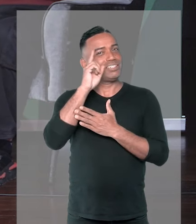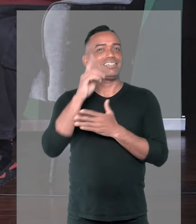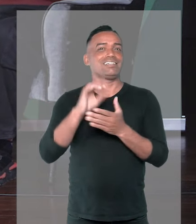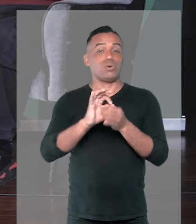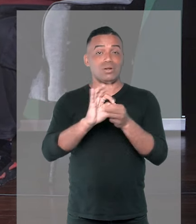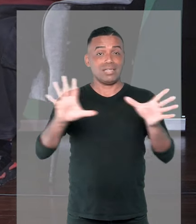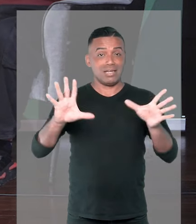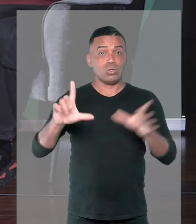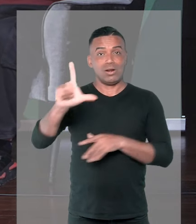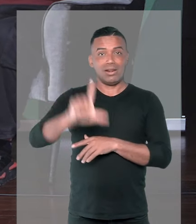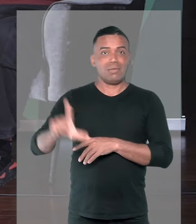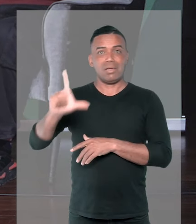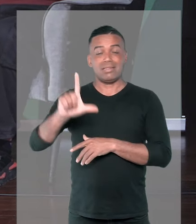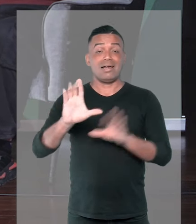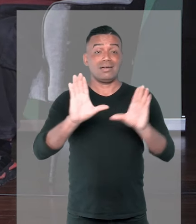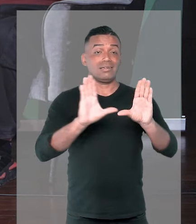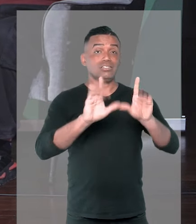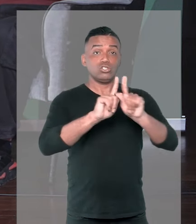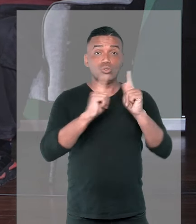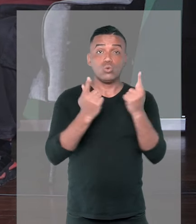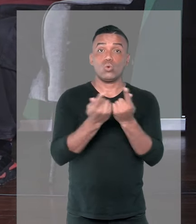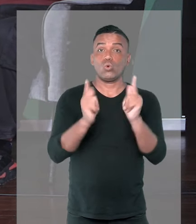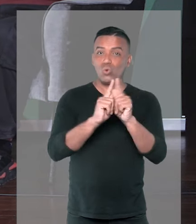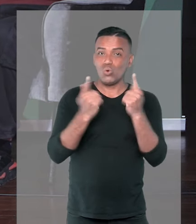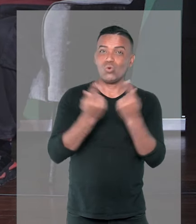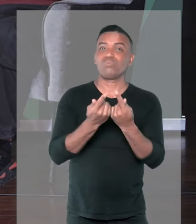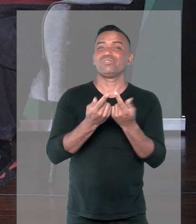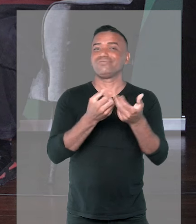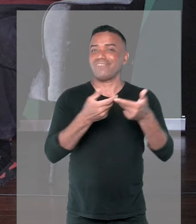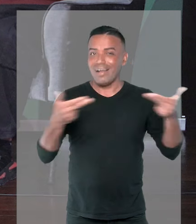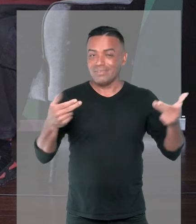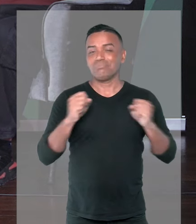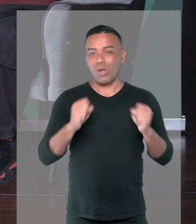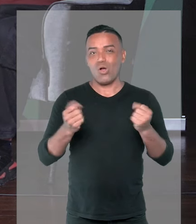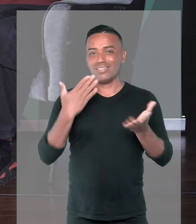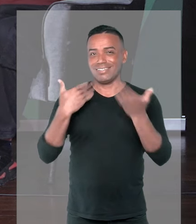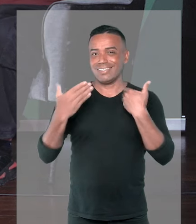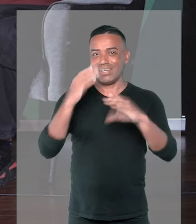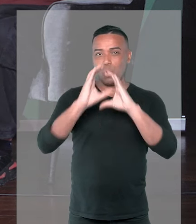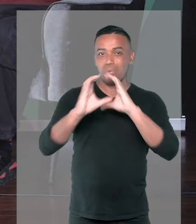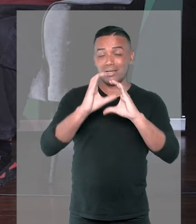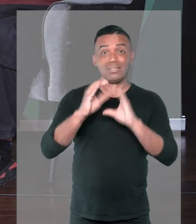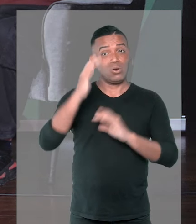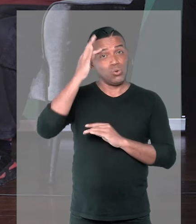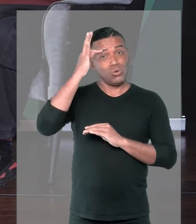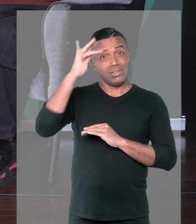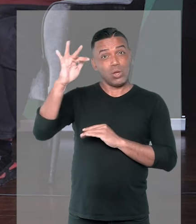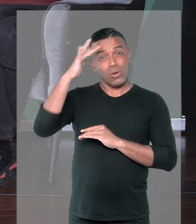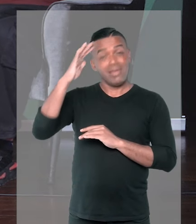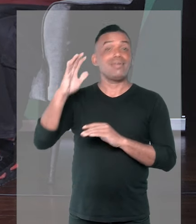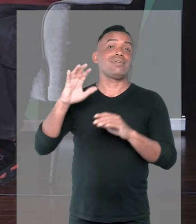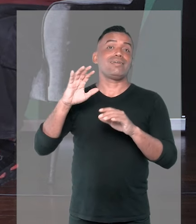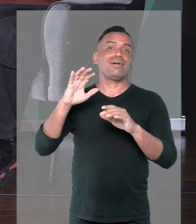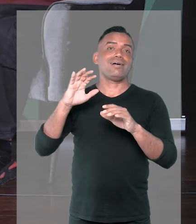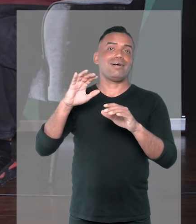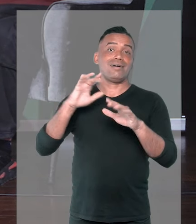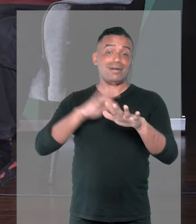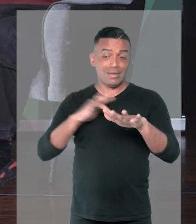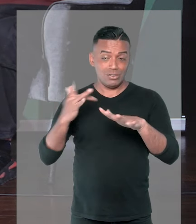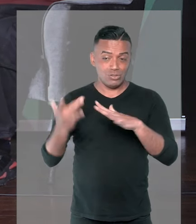liberdade por exemplo ou em outros grupos onde a gente tá tá certo mas a teoria de redes sociais é uma teoria muito mais antiga e as redes sociais